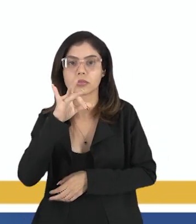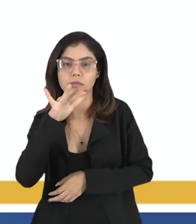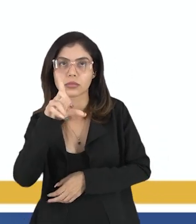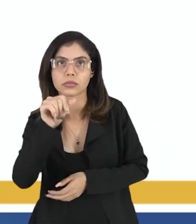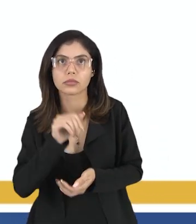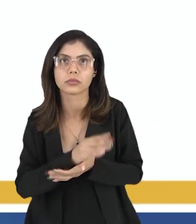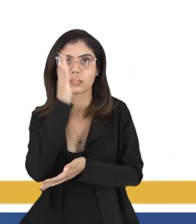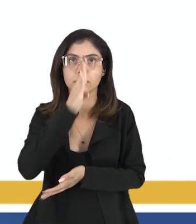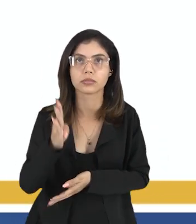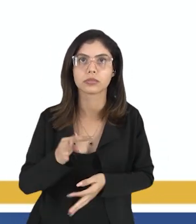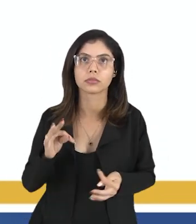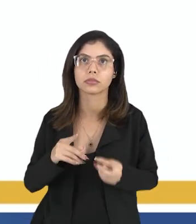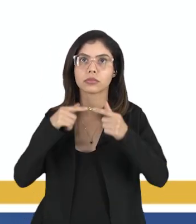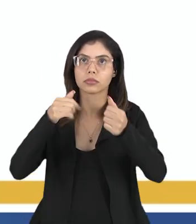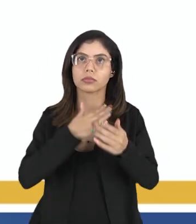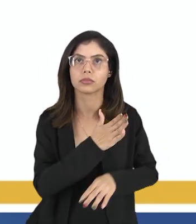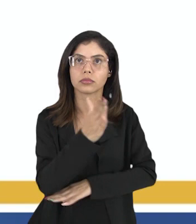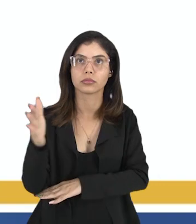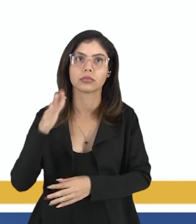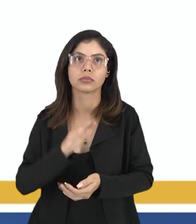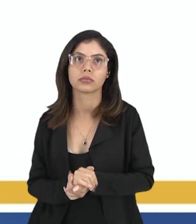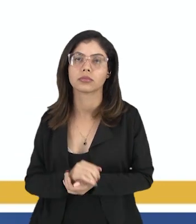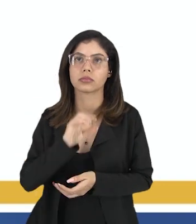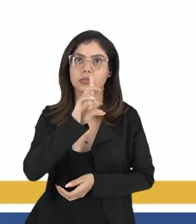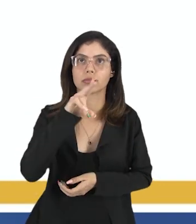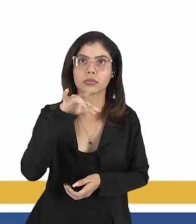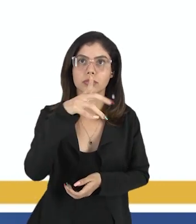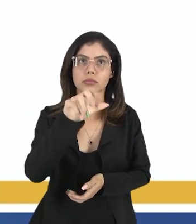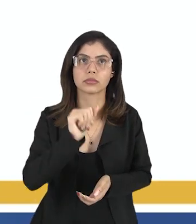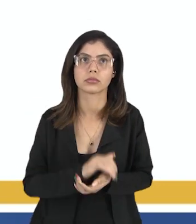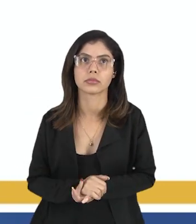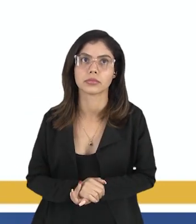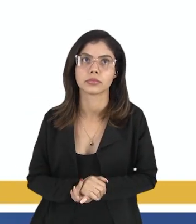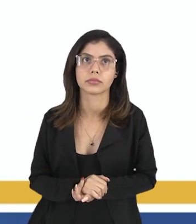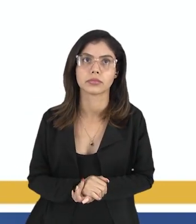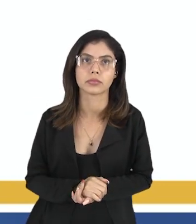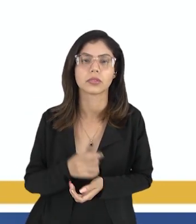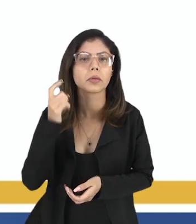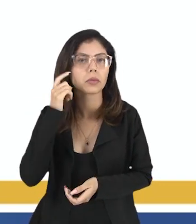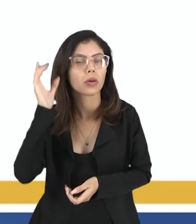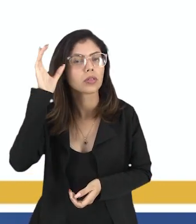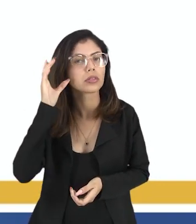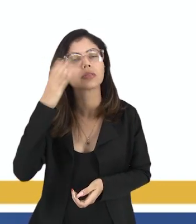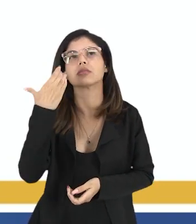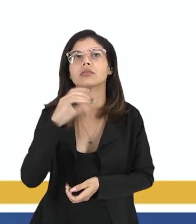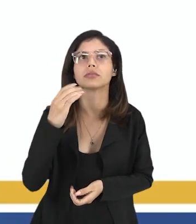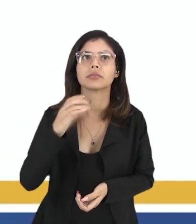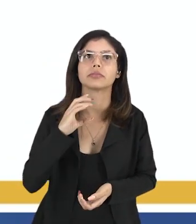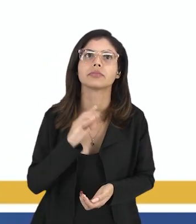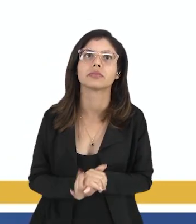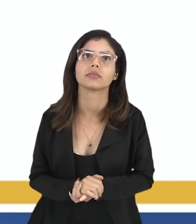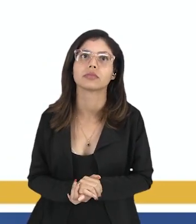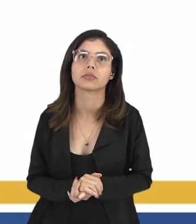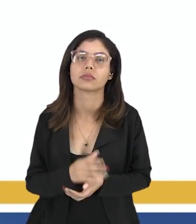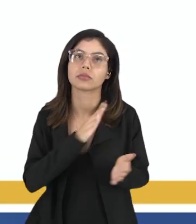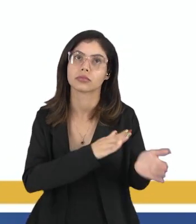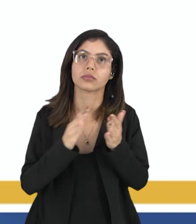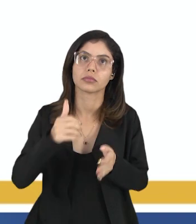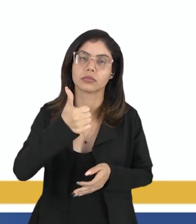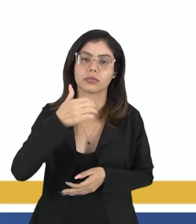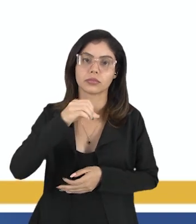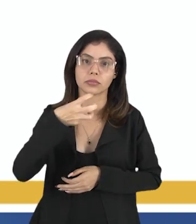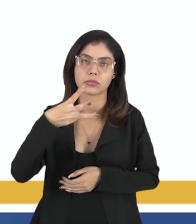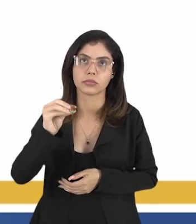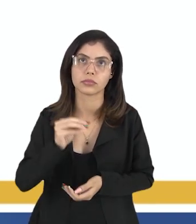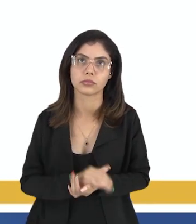Brasil tomou um rumo contrário ao imaginário nacional e ao consenso científico, né? Formado a partir dos anos